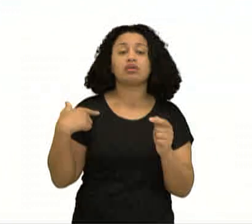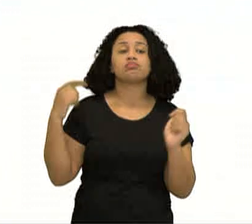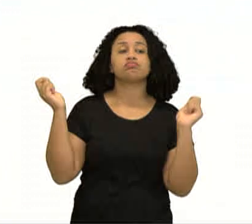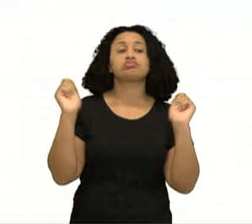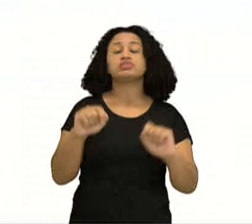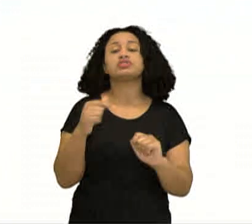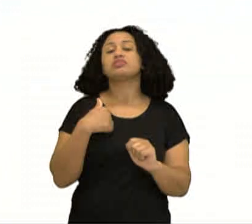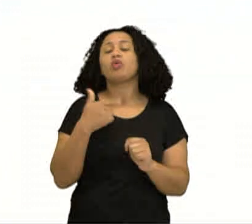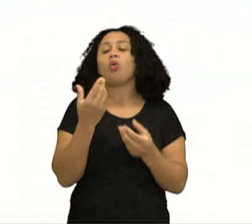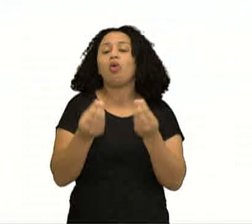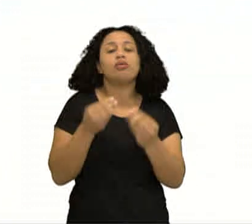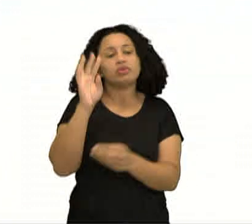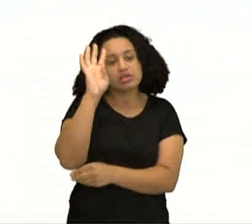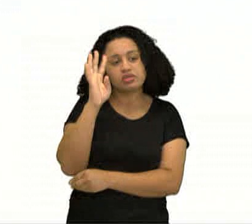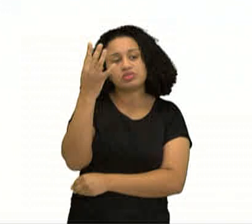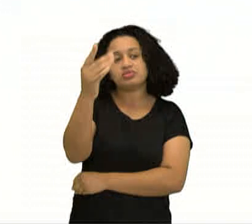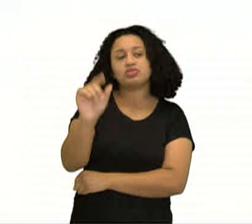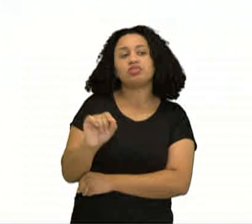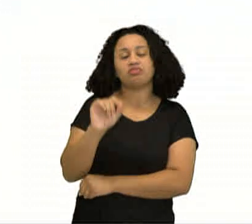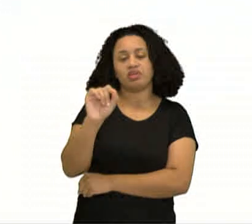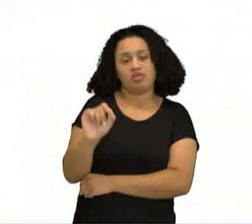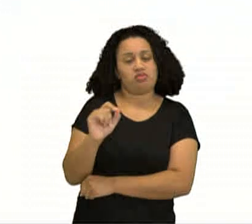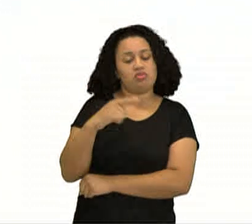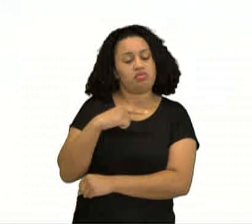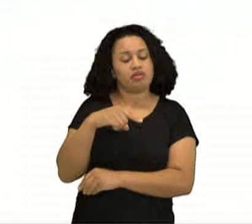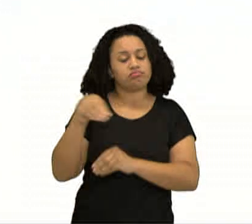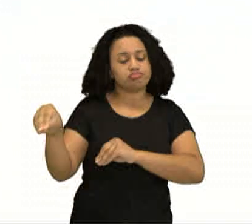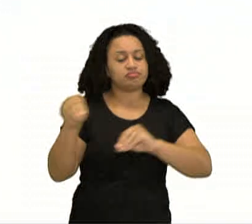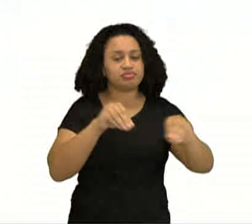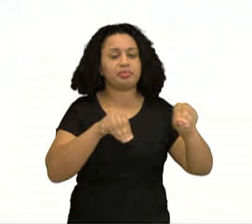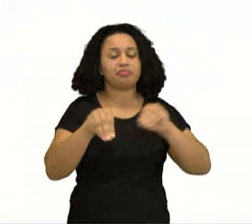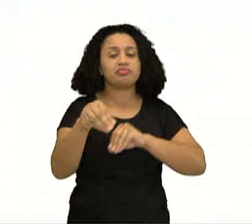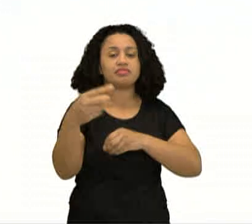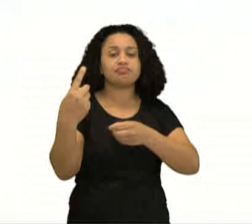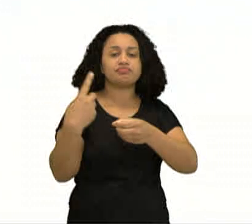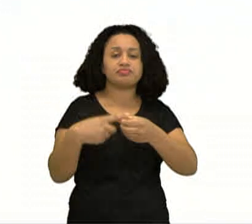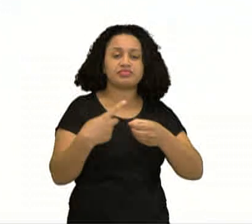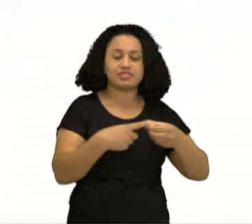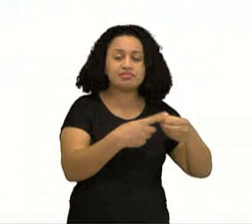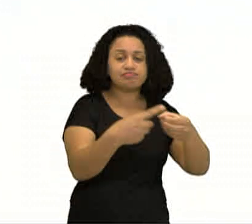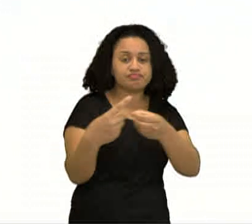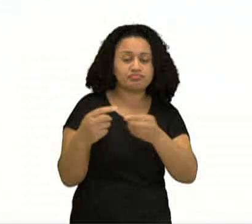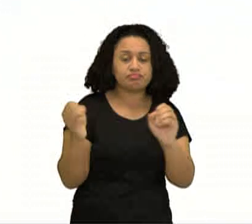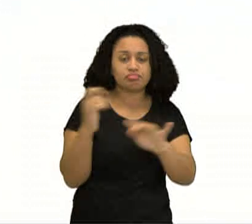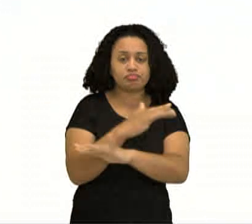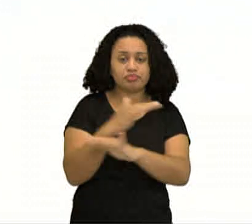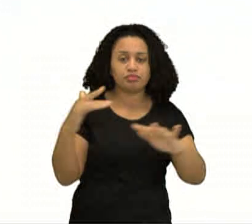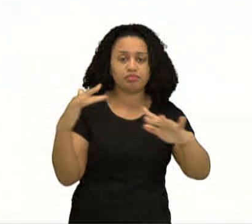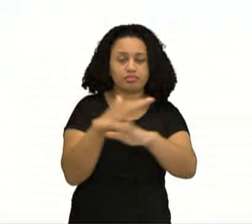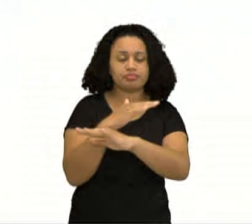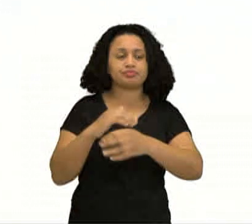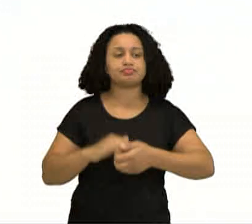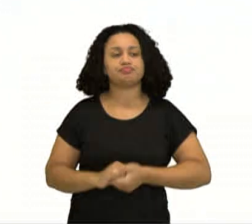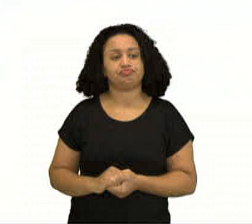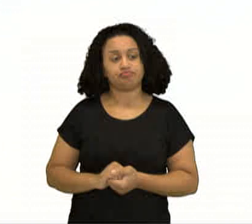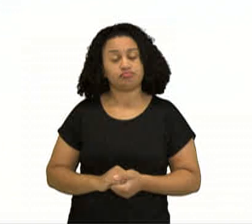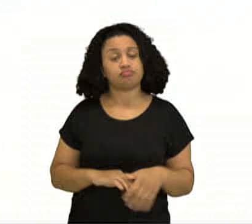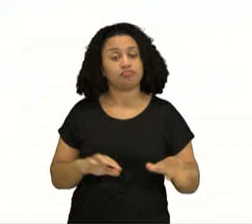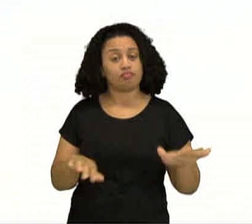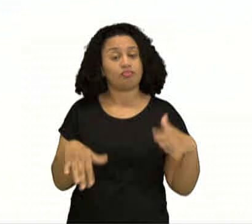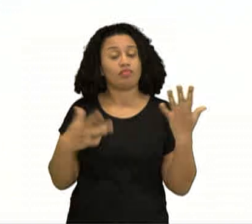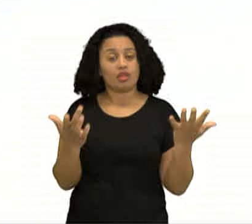possíveis soluções para o quesito mobilidade urbana. O fato é que, com